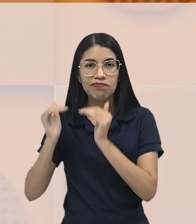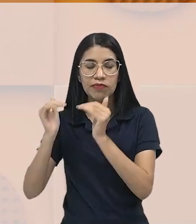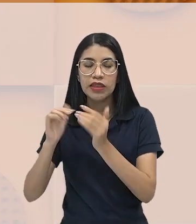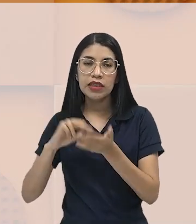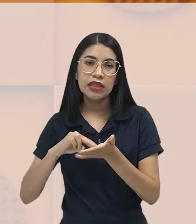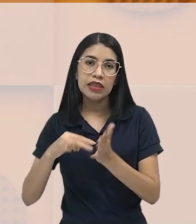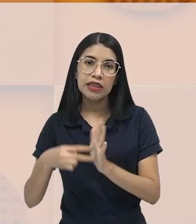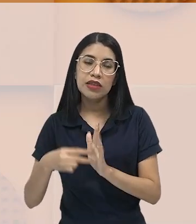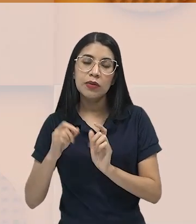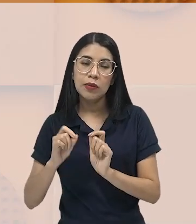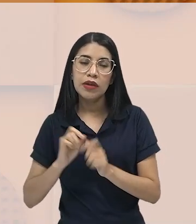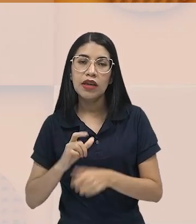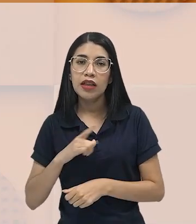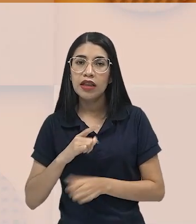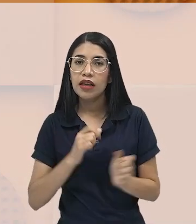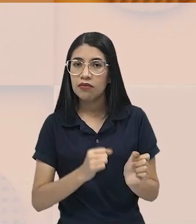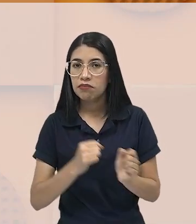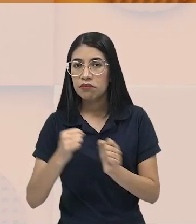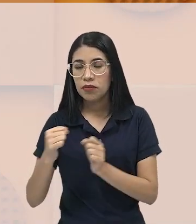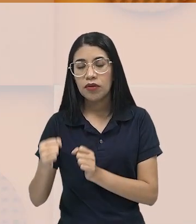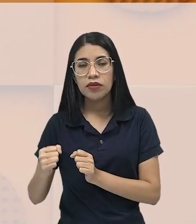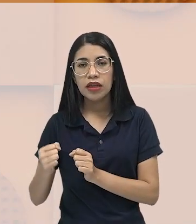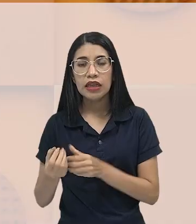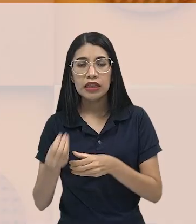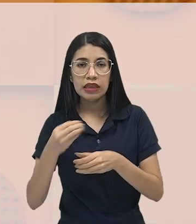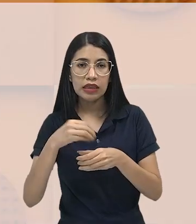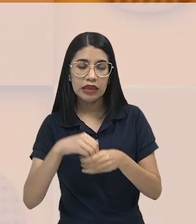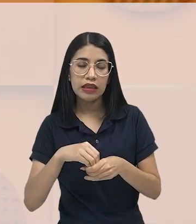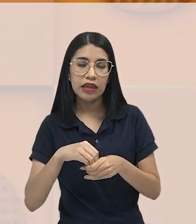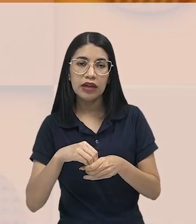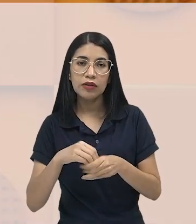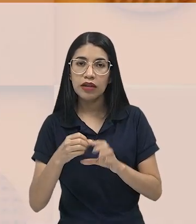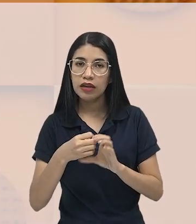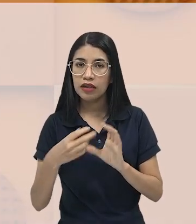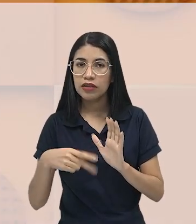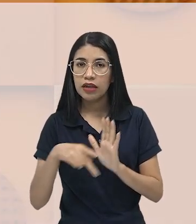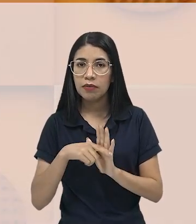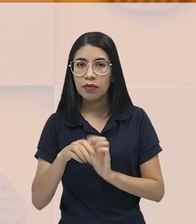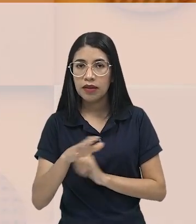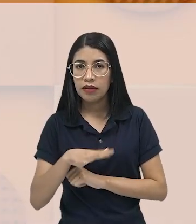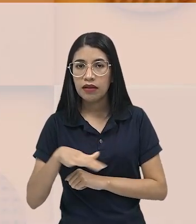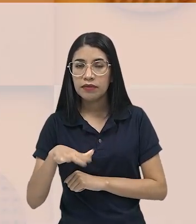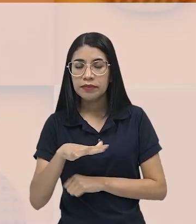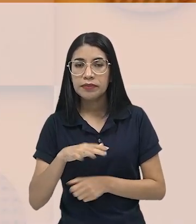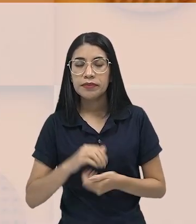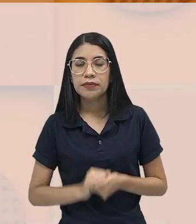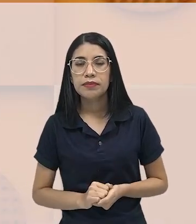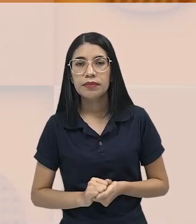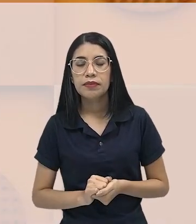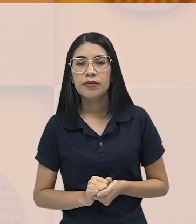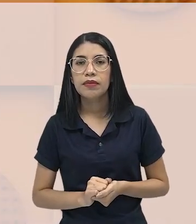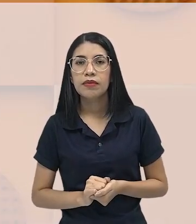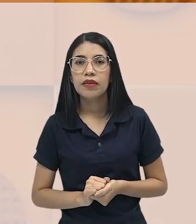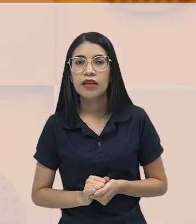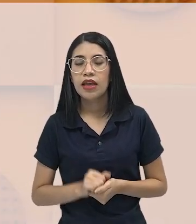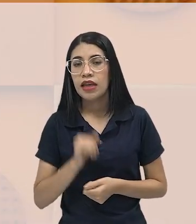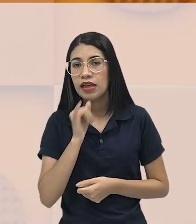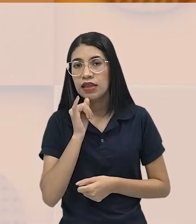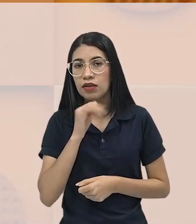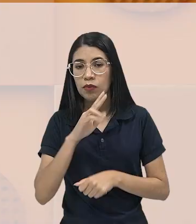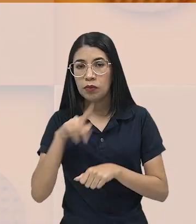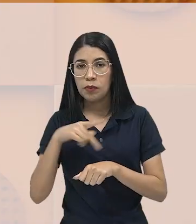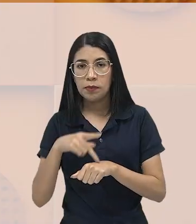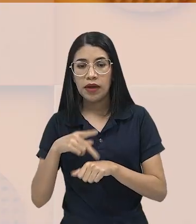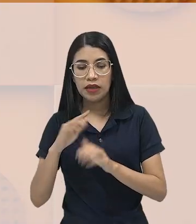significa que você é poderoso dentro das suas próprias características, tá? Então, você dizer que o seu país